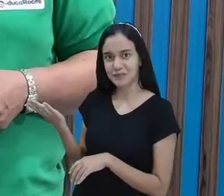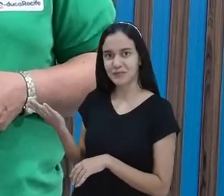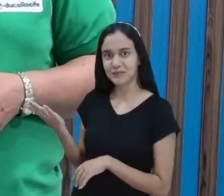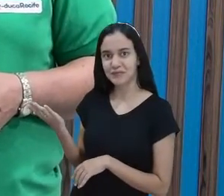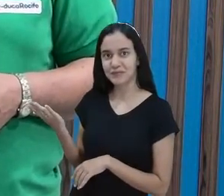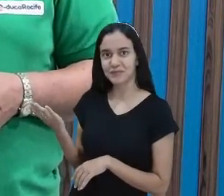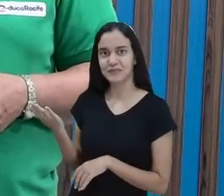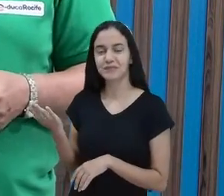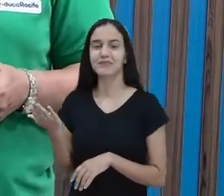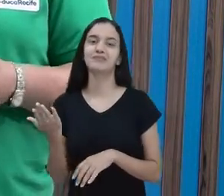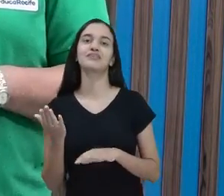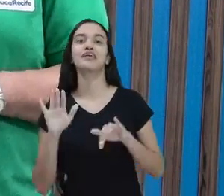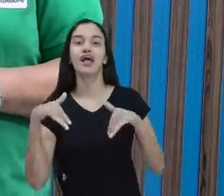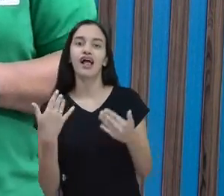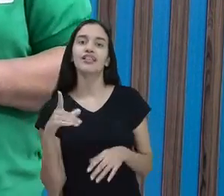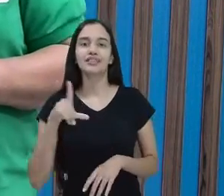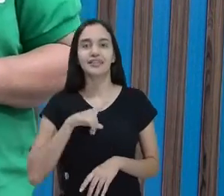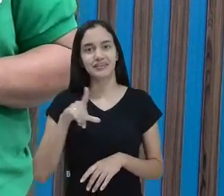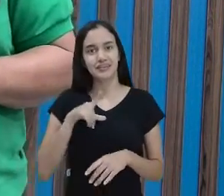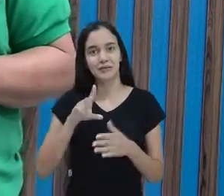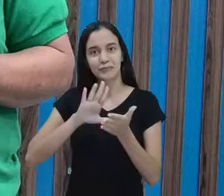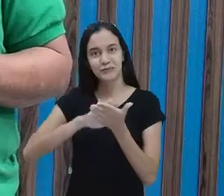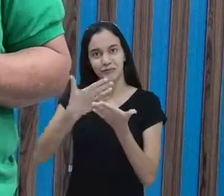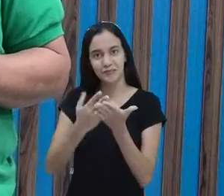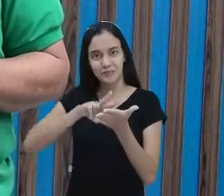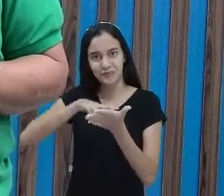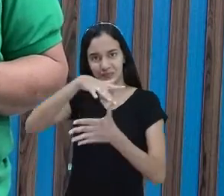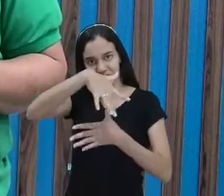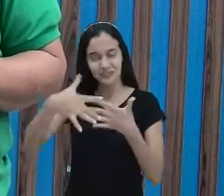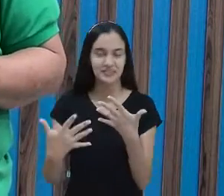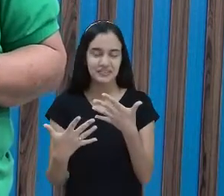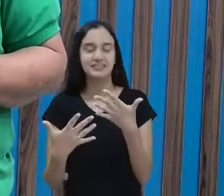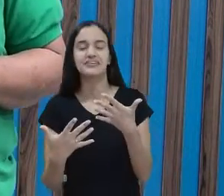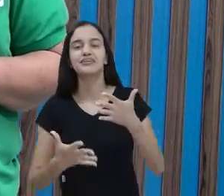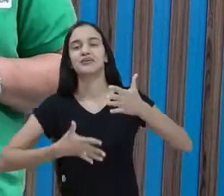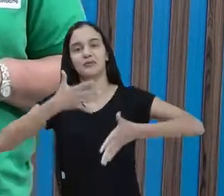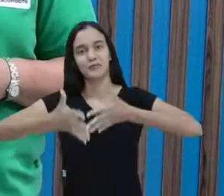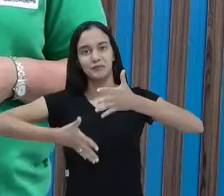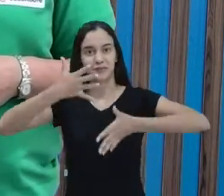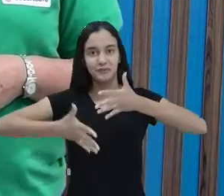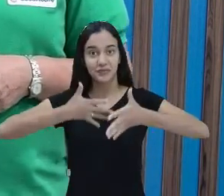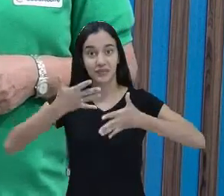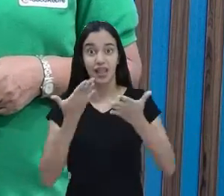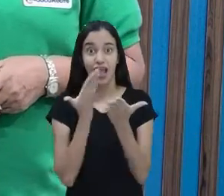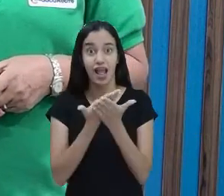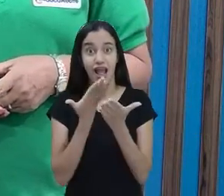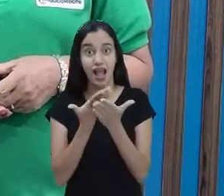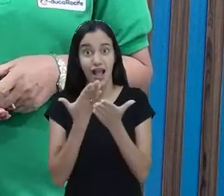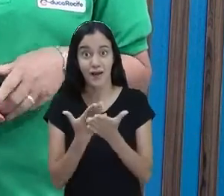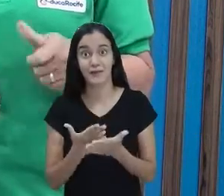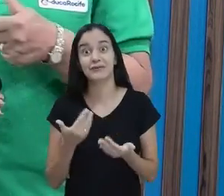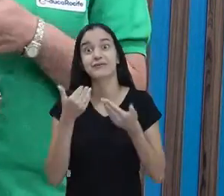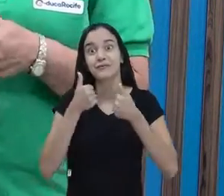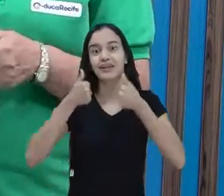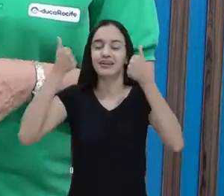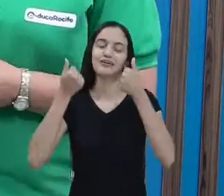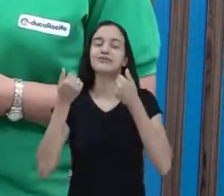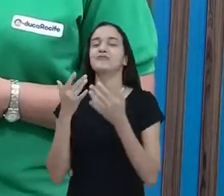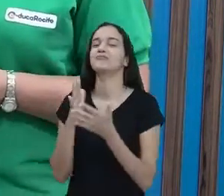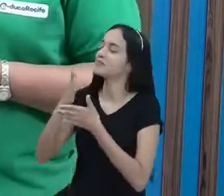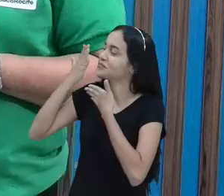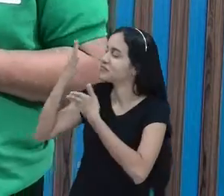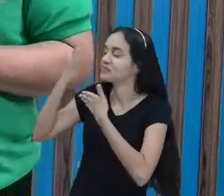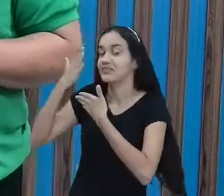sinal? Temos Midian para fazer a nossa tradução em Libras, né? E a aula ficar bem melhor. Seja